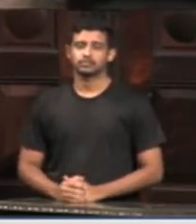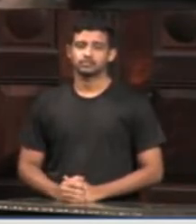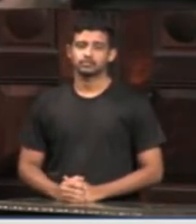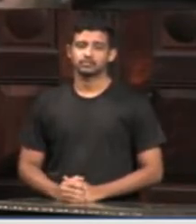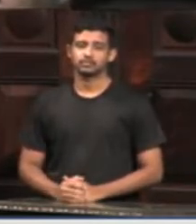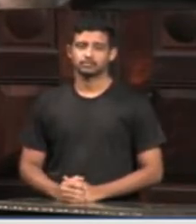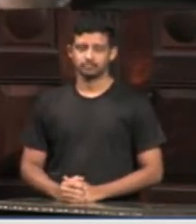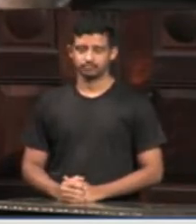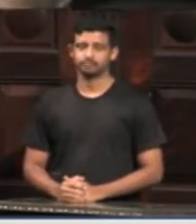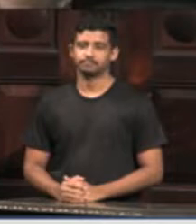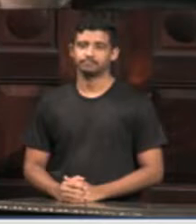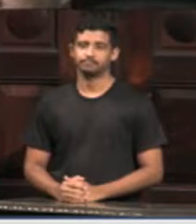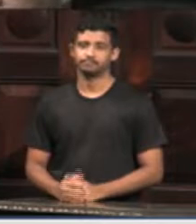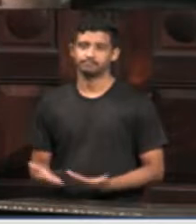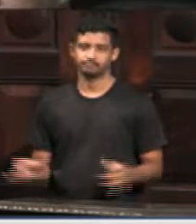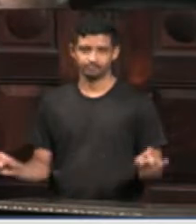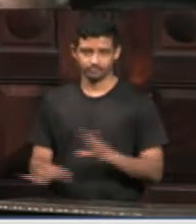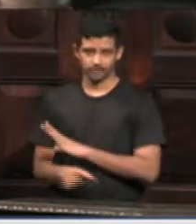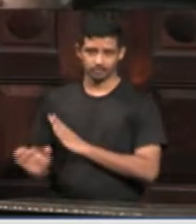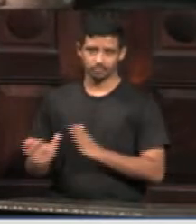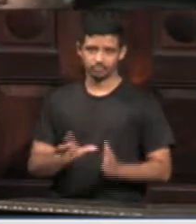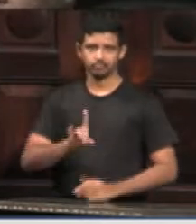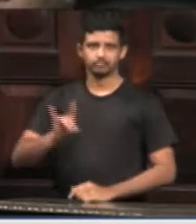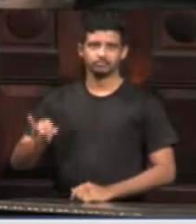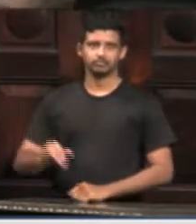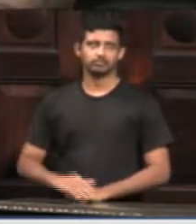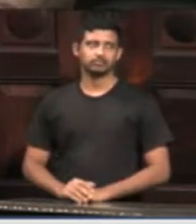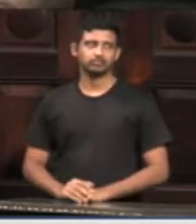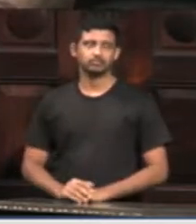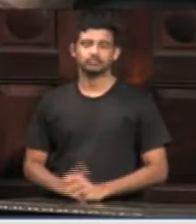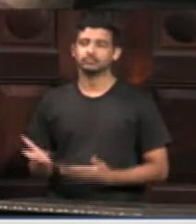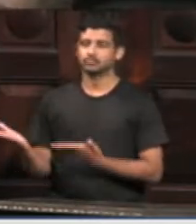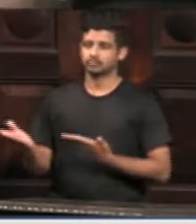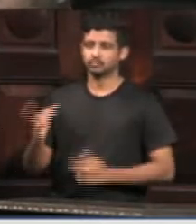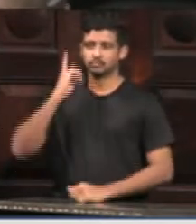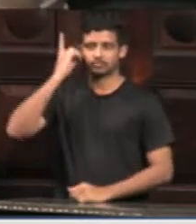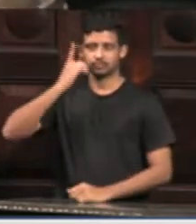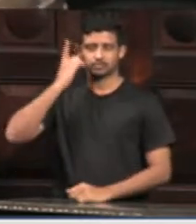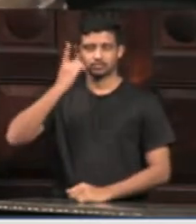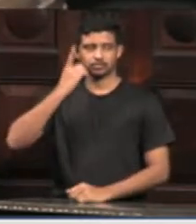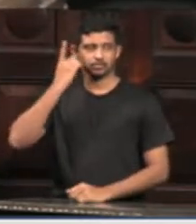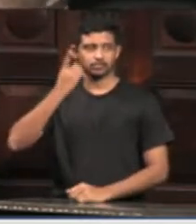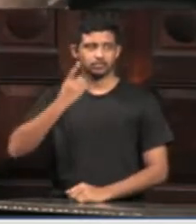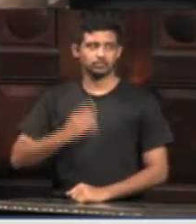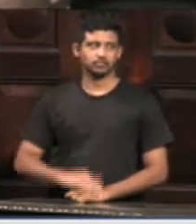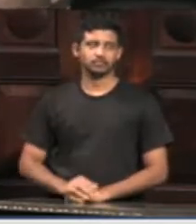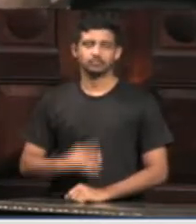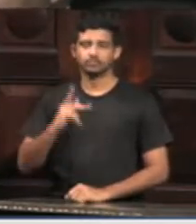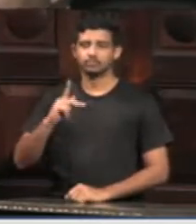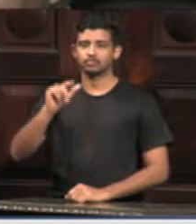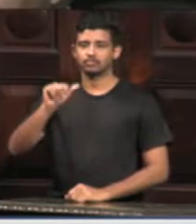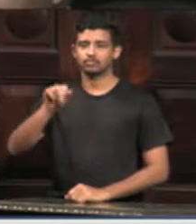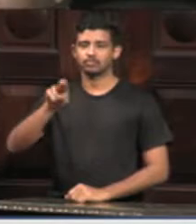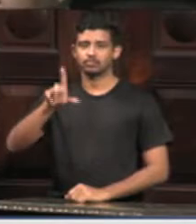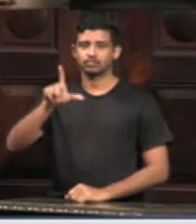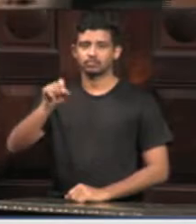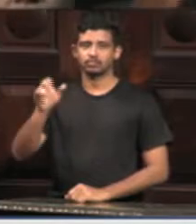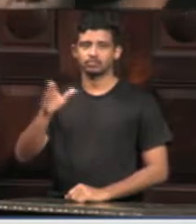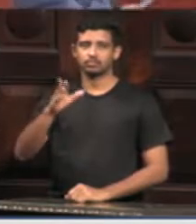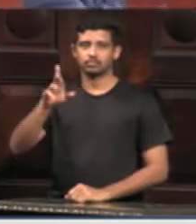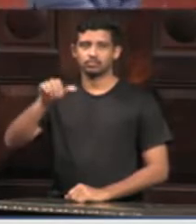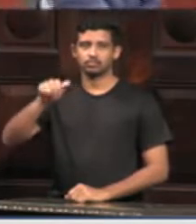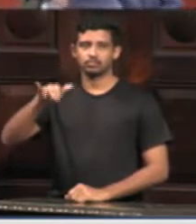Está encerrado a ordem do dia. Deputado, primeiro orador inscrito para o expediente final, deputado Paulo